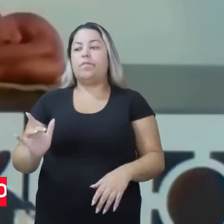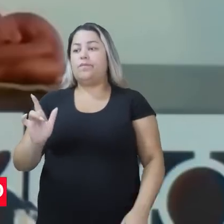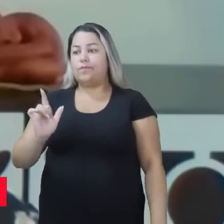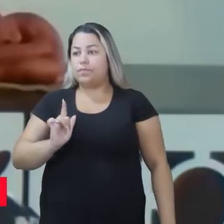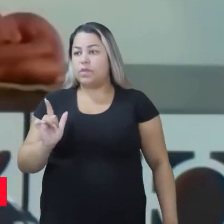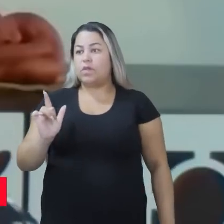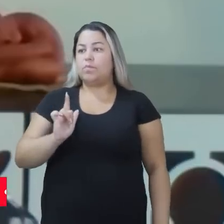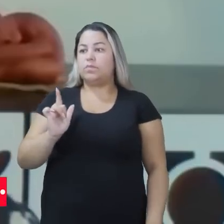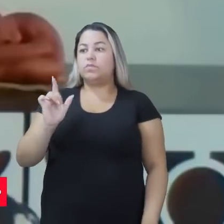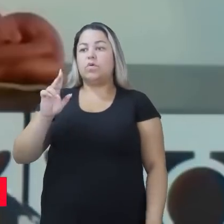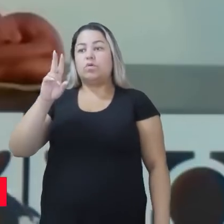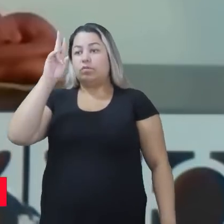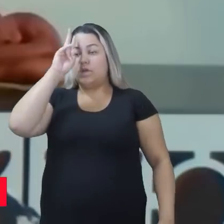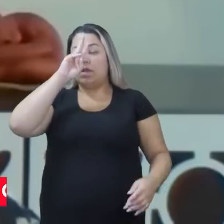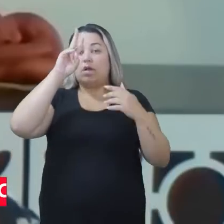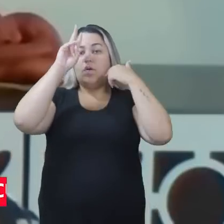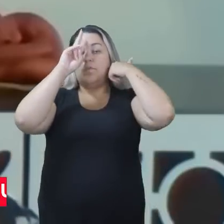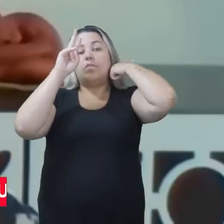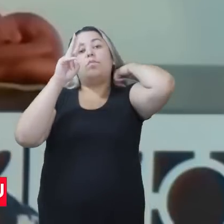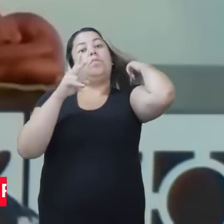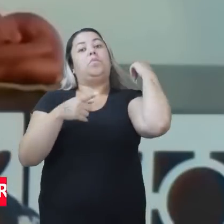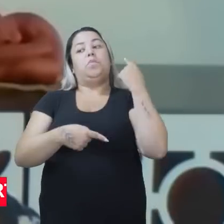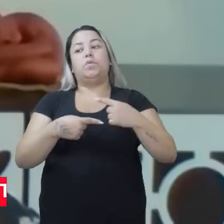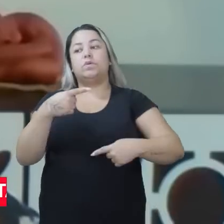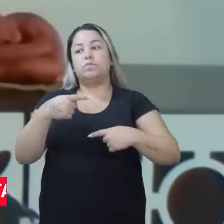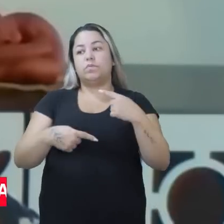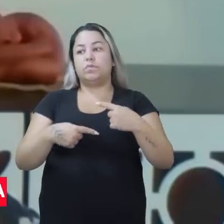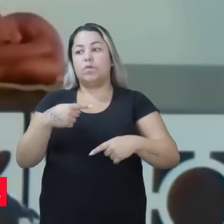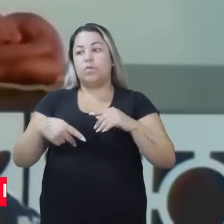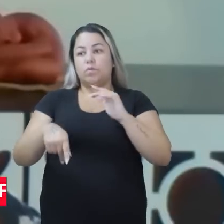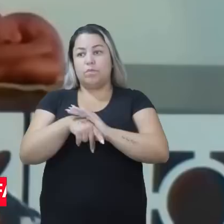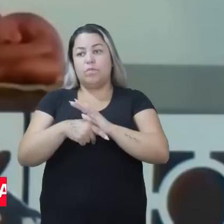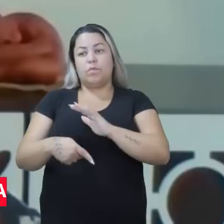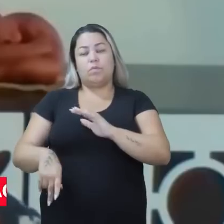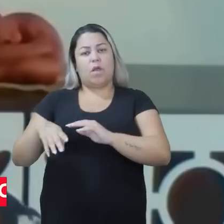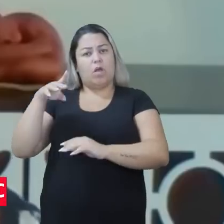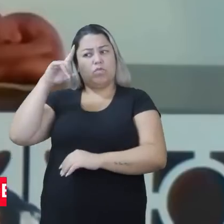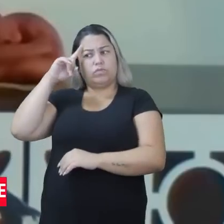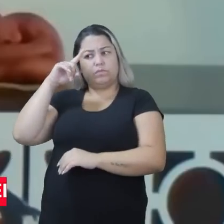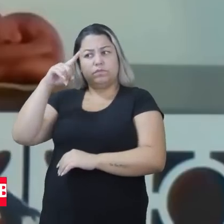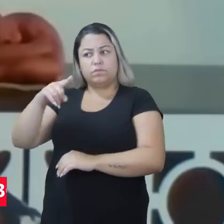uma história política marcada pelo autoritarismo.